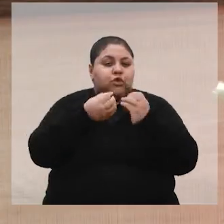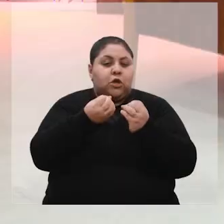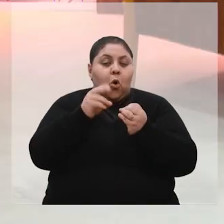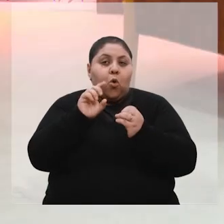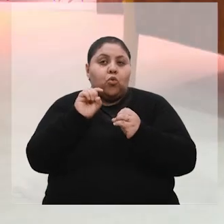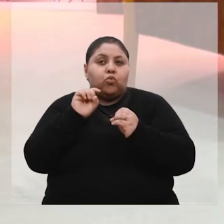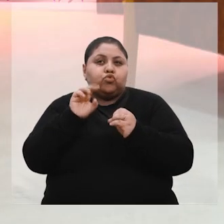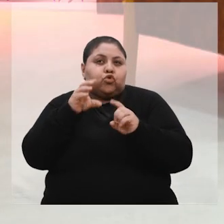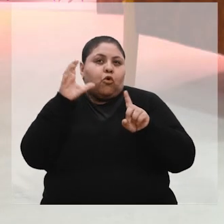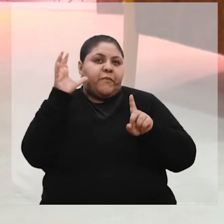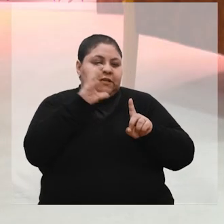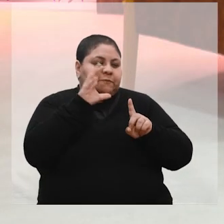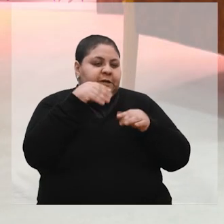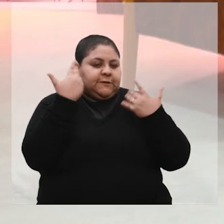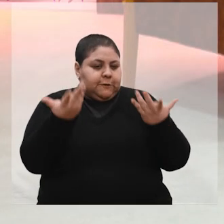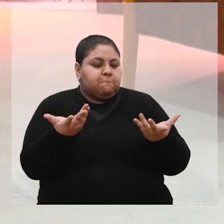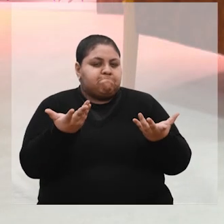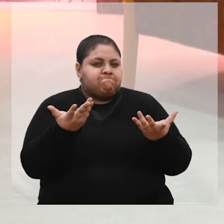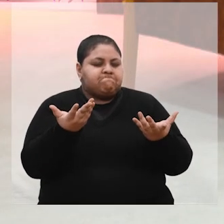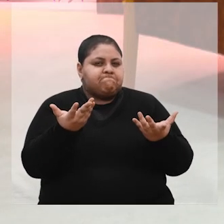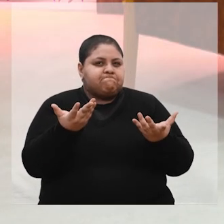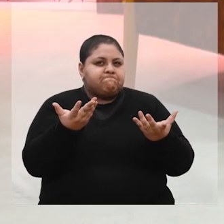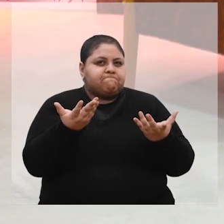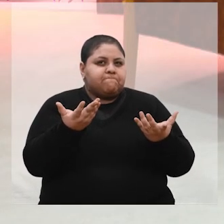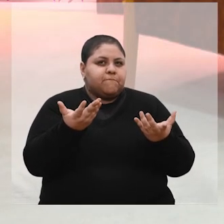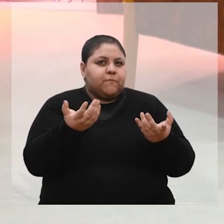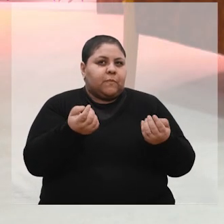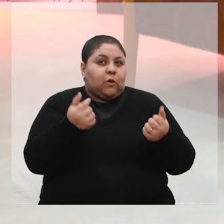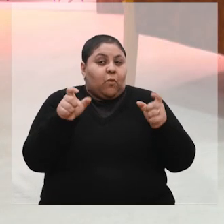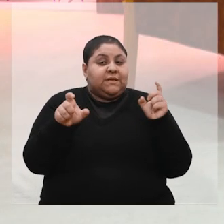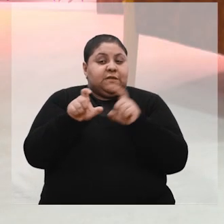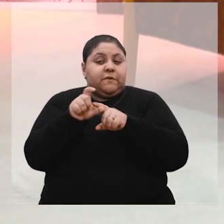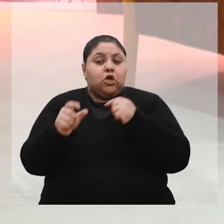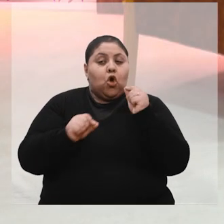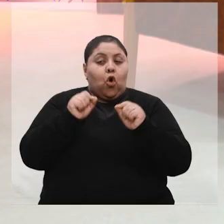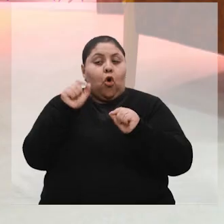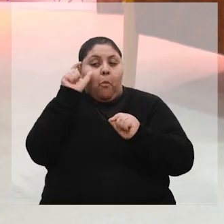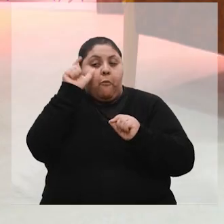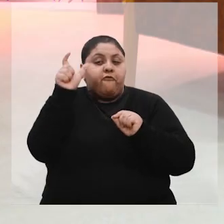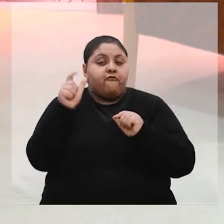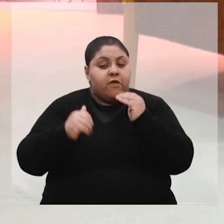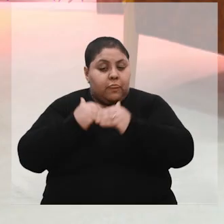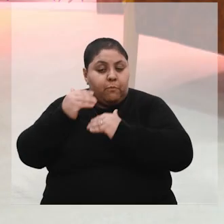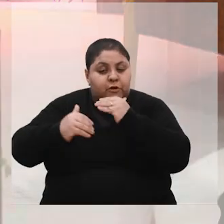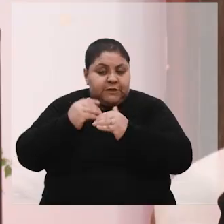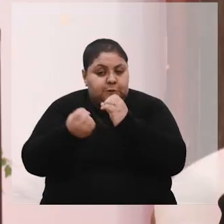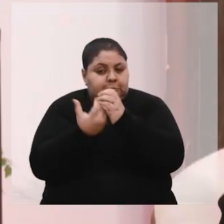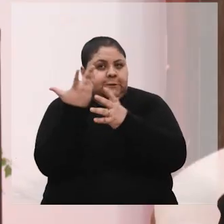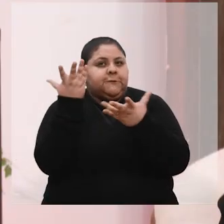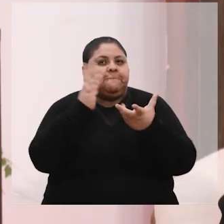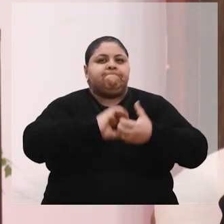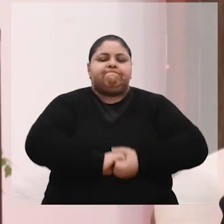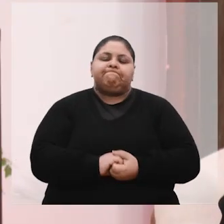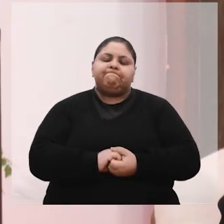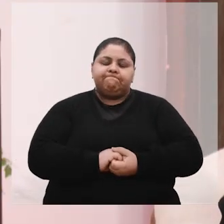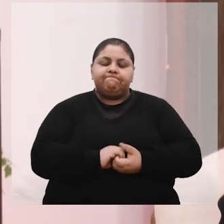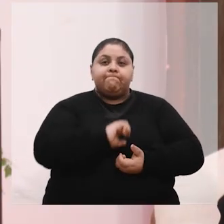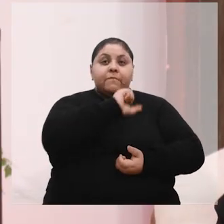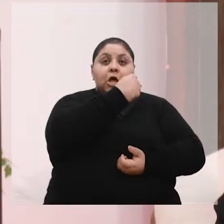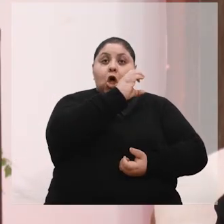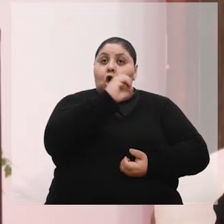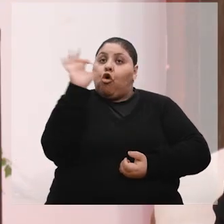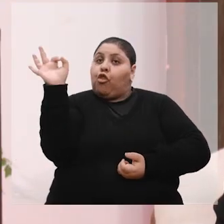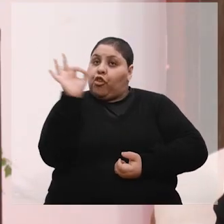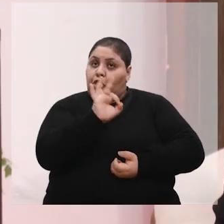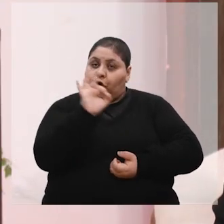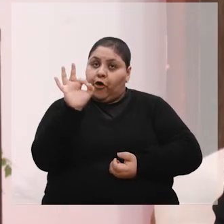no que tu fizeste e aqui é uma situação quase que independente? Como é que tu enxergas isso num processo criativo? Olha, 80%